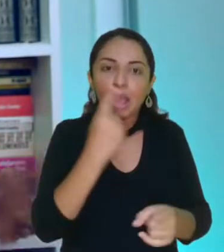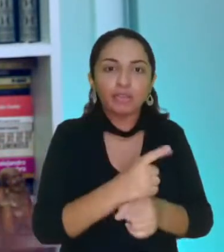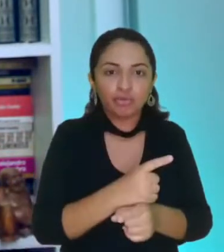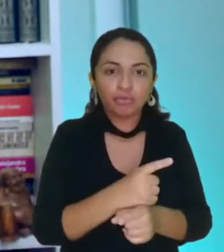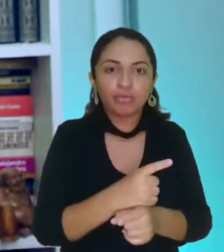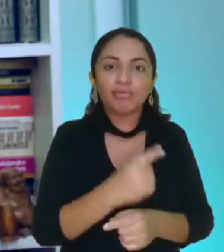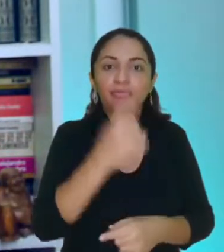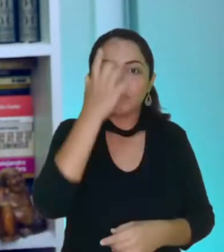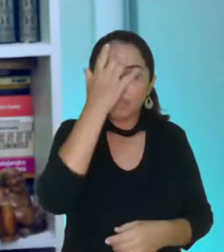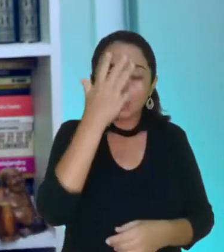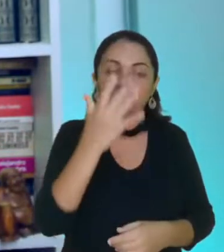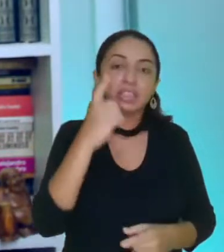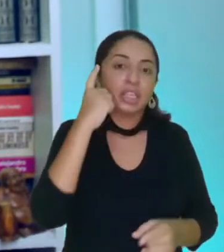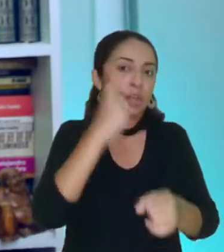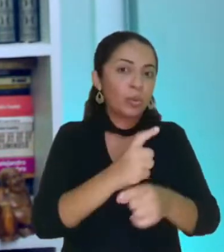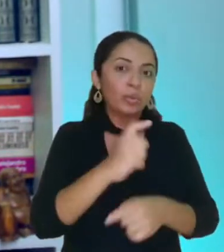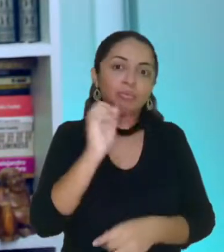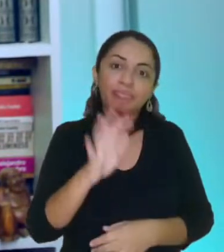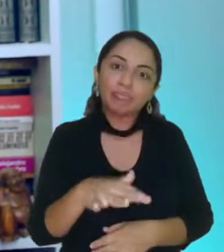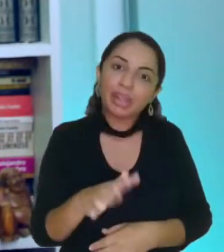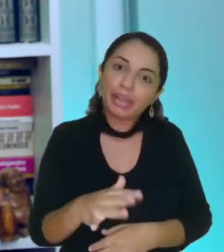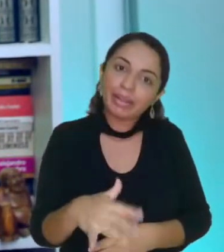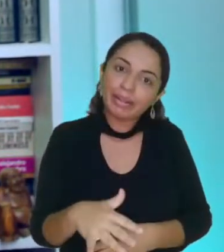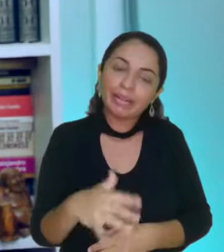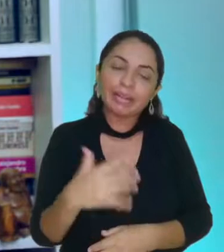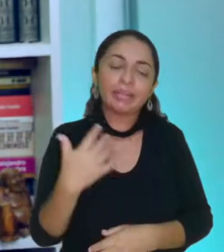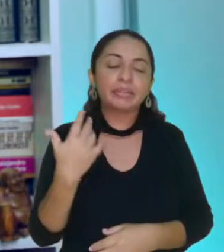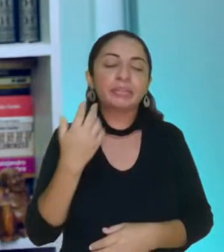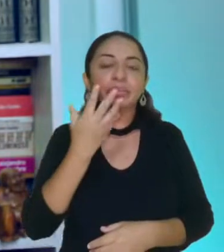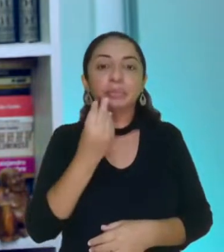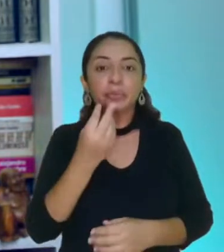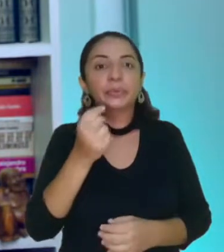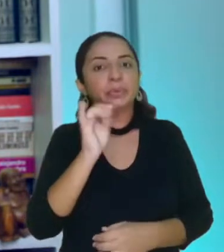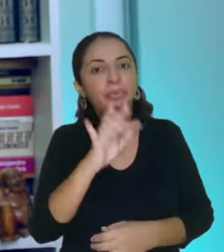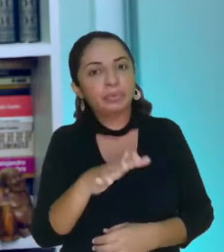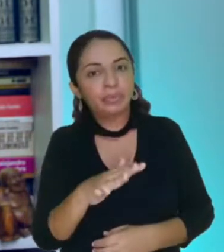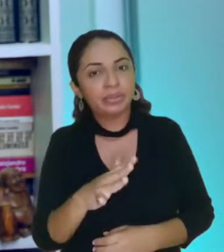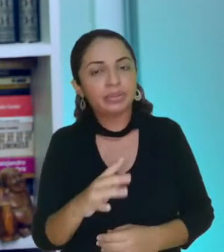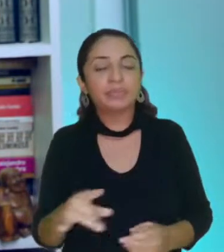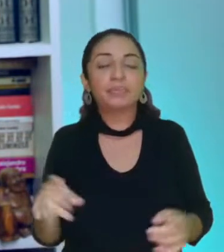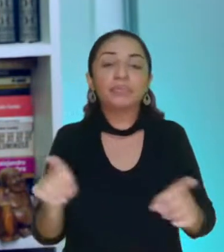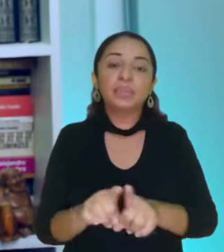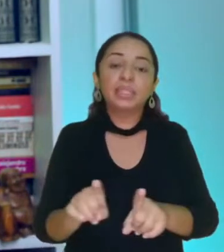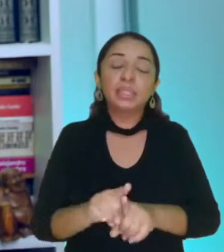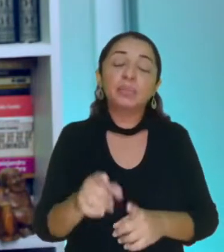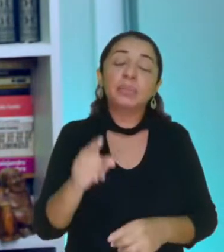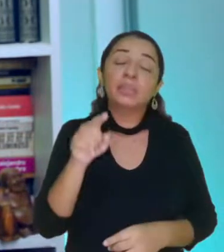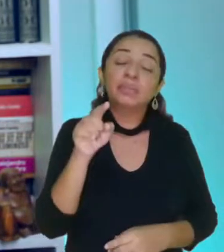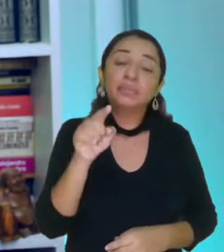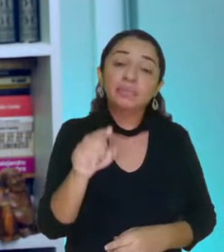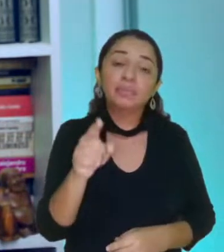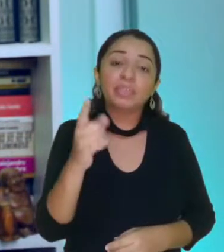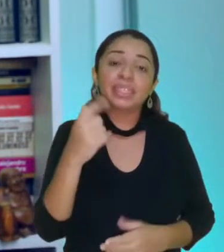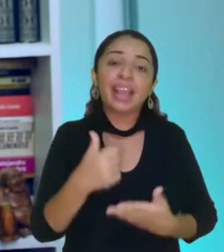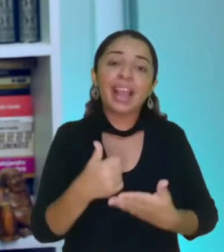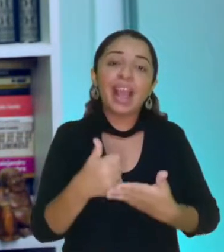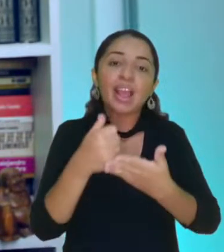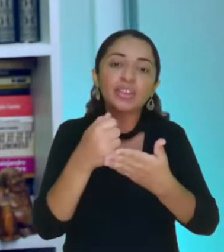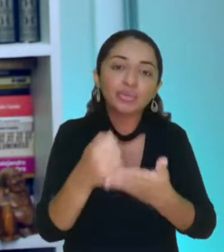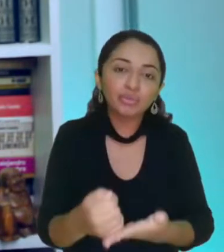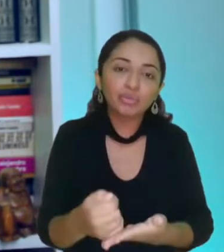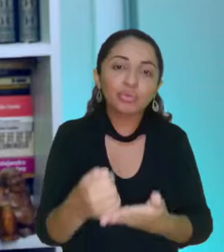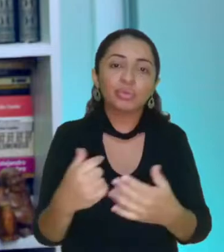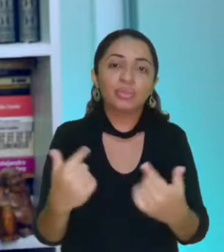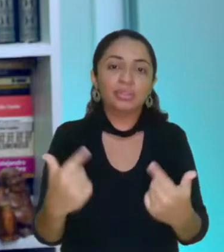faço, né, vídeos aqui que eu encontro baratos, divulgo aqui para vocês. E você contribui